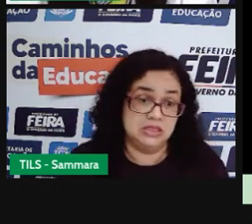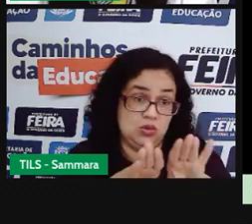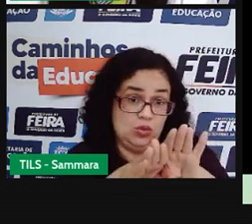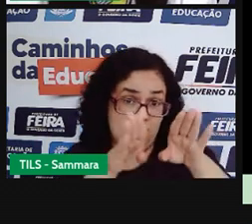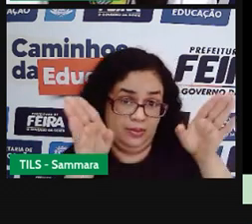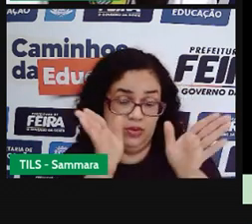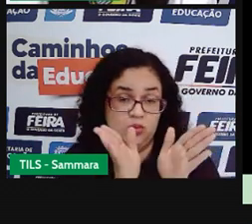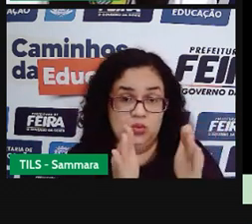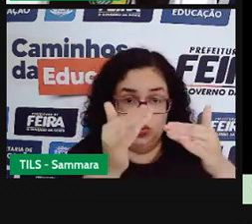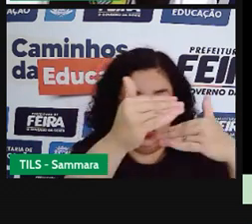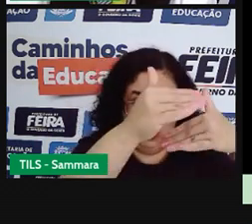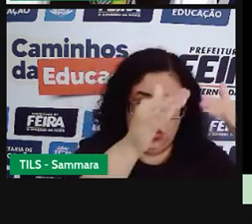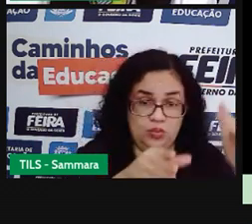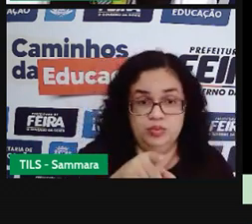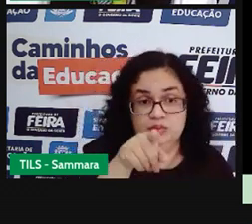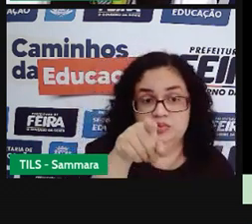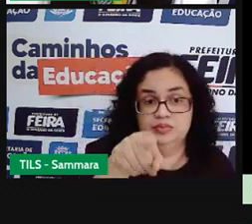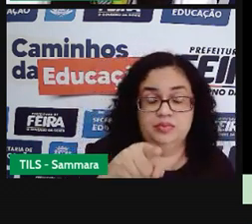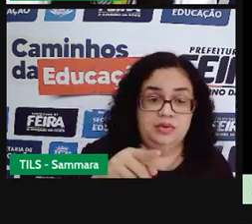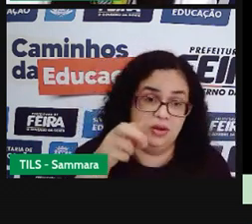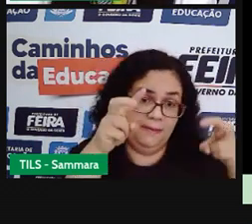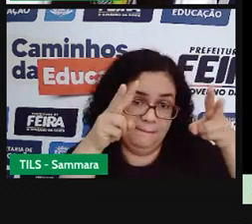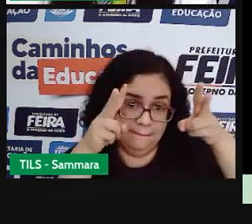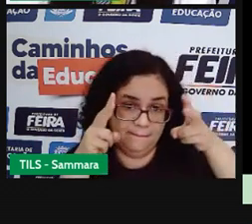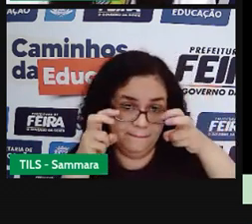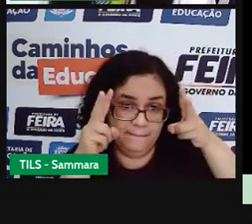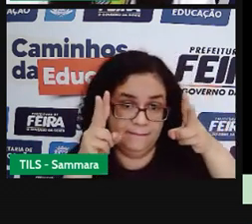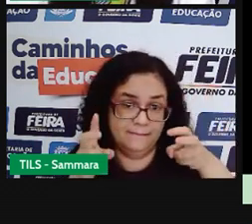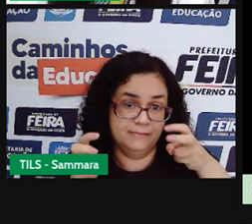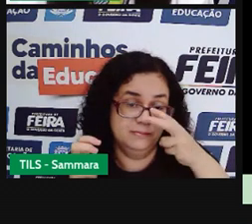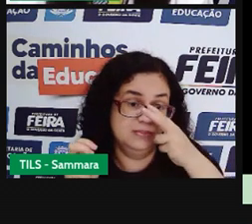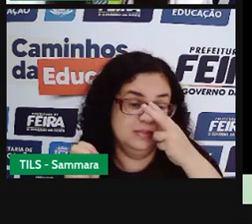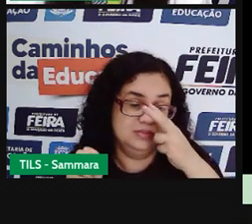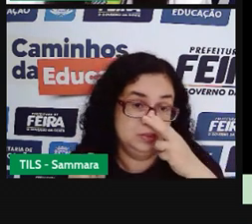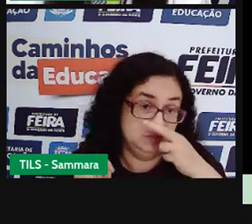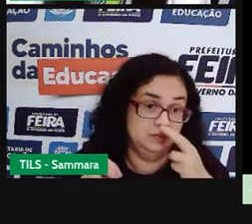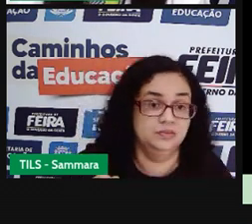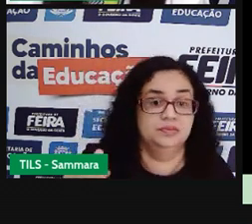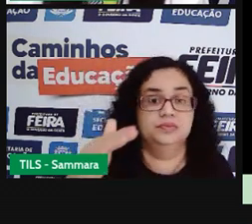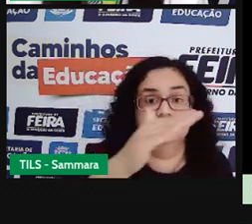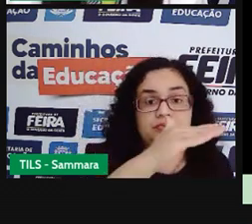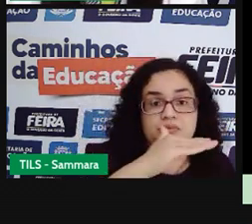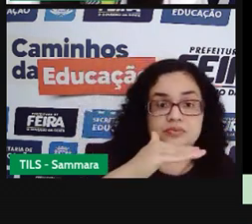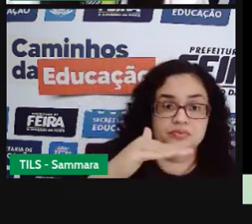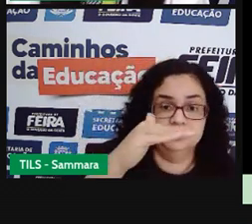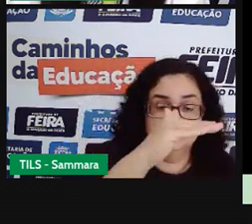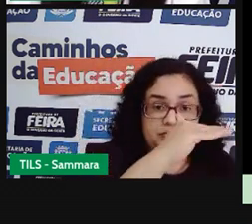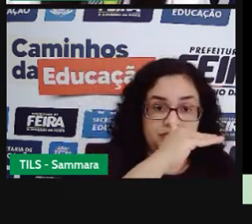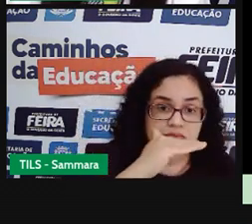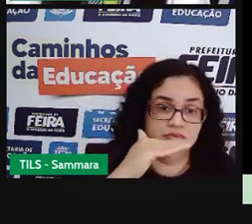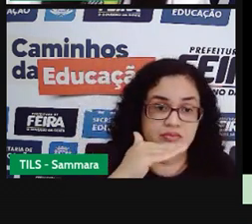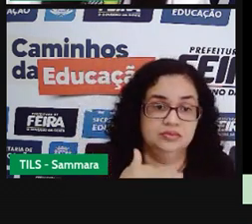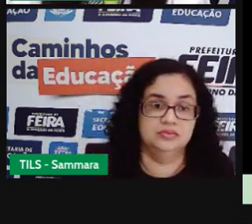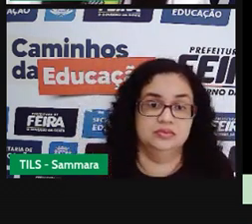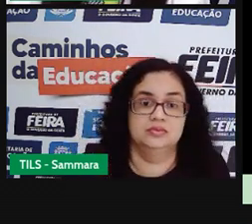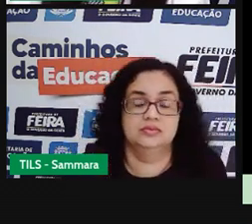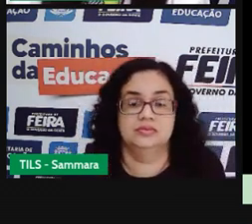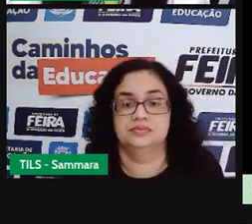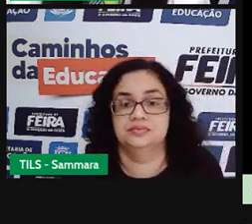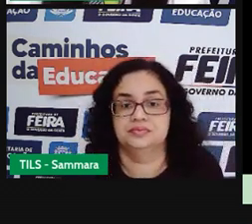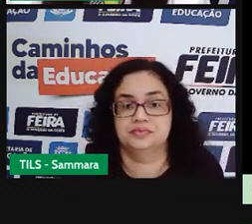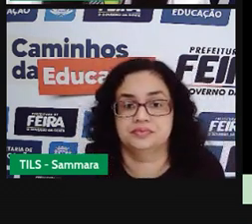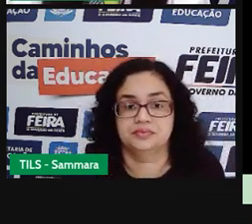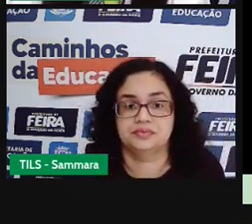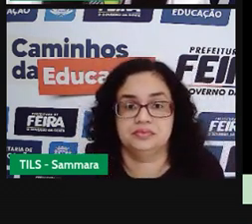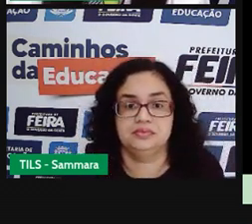perceber que ele é uma figura espacial só pomada ou figuras planas e a gente observa